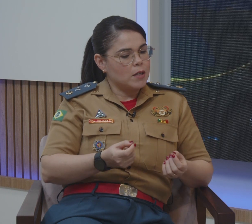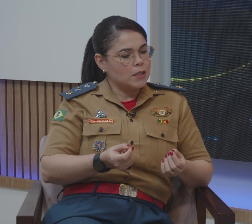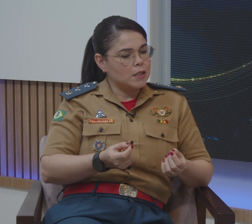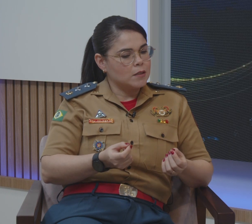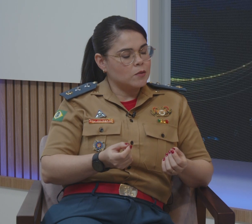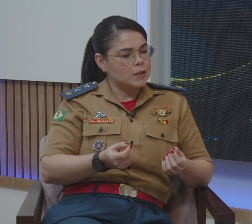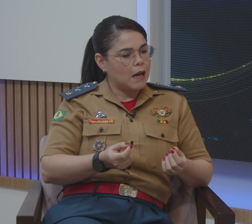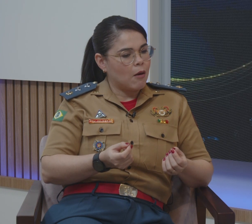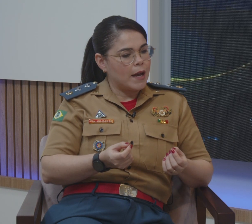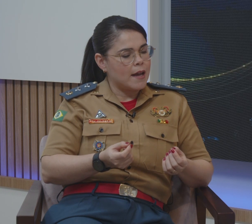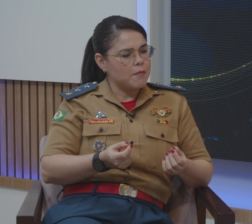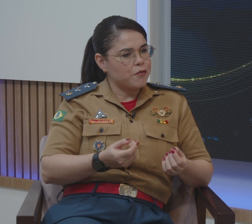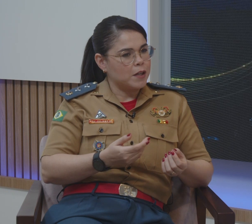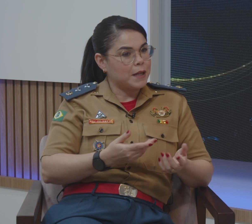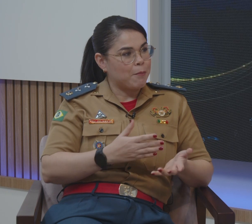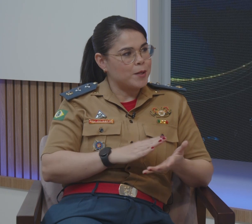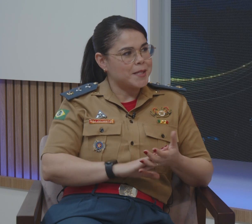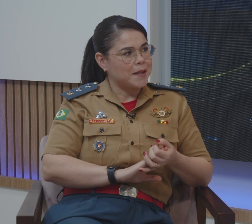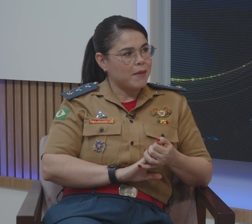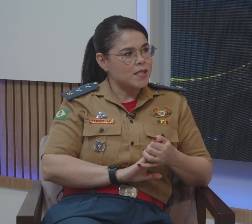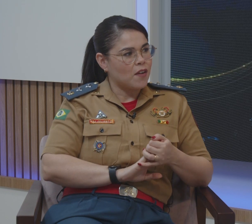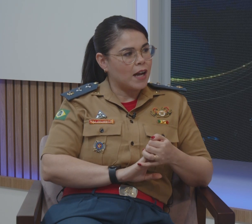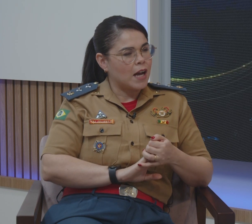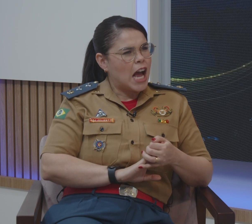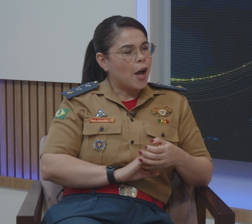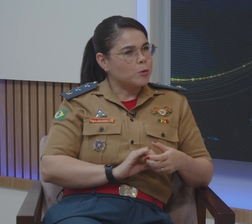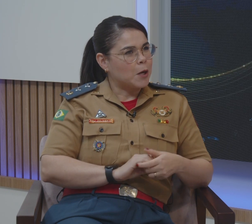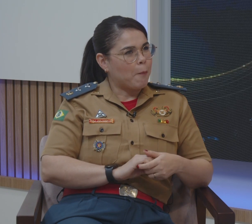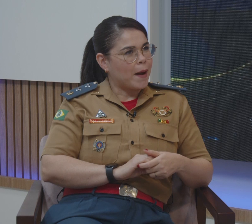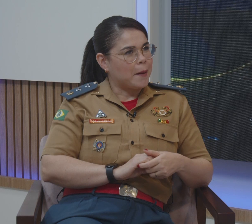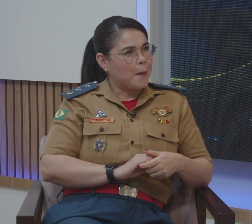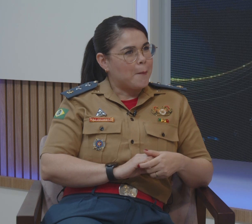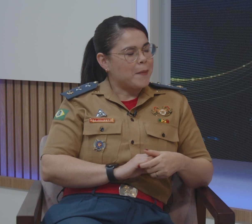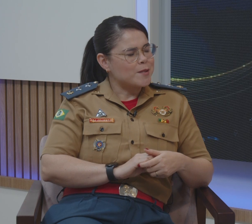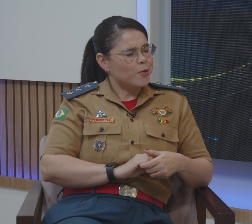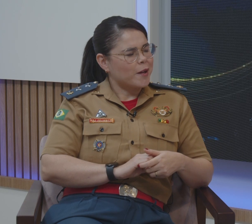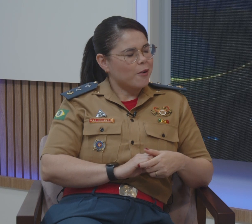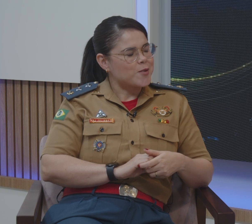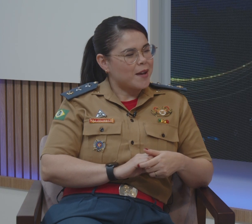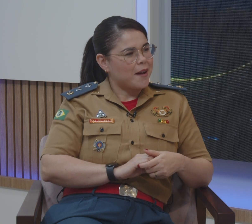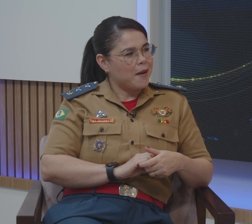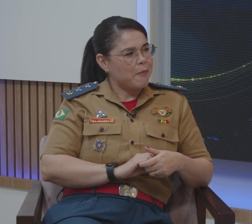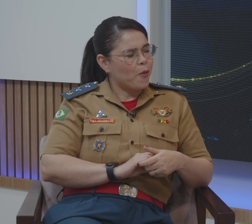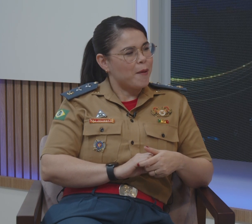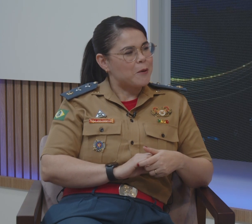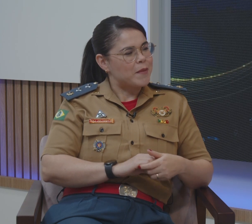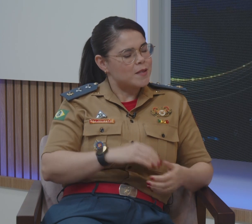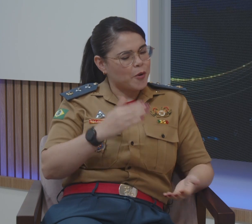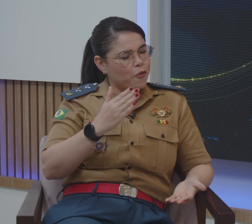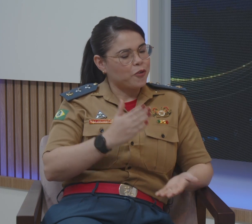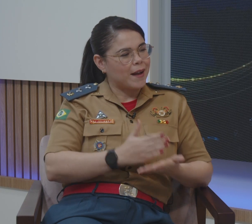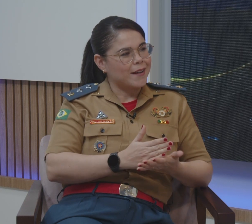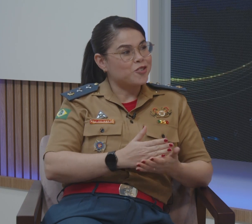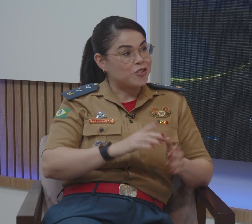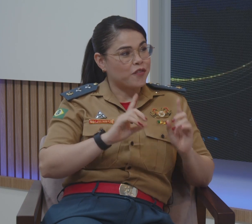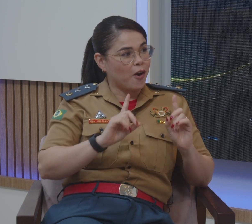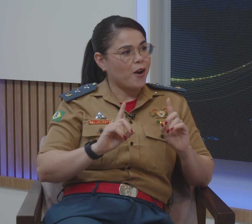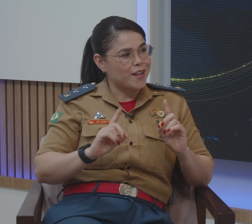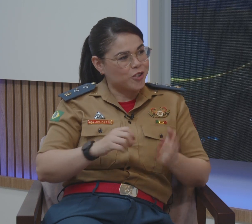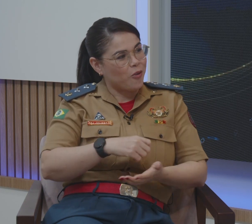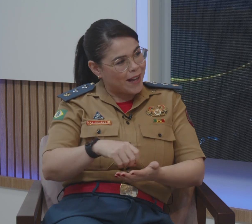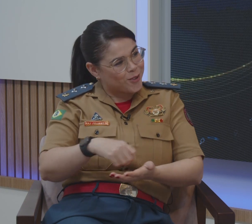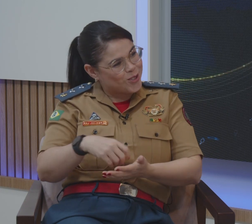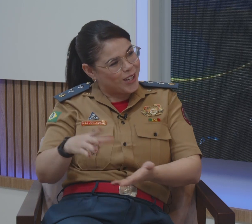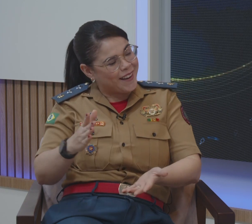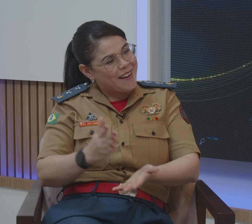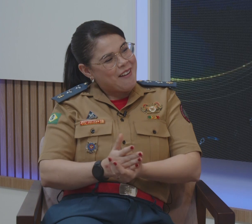fiquei olhando e tal. Aí ele, minha filha, na polícia tem mais vaga. Eu, não, pai, mas meu negócio é bombeiro mesmo. E eu fui lá, já tive a